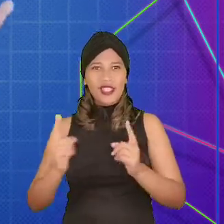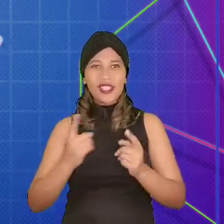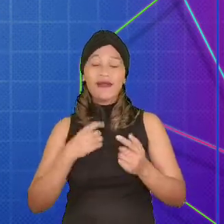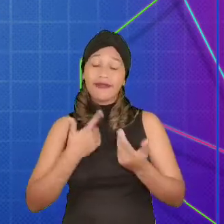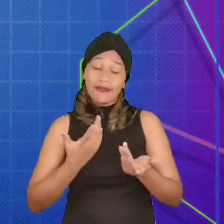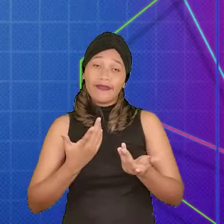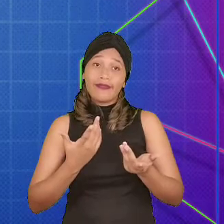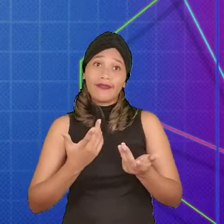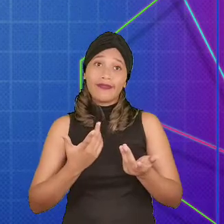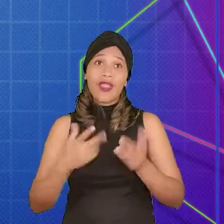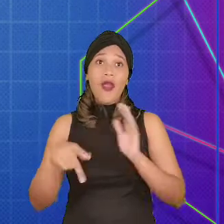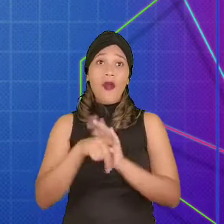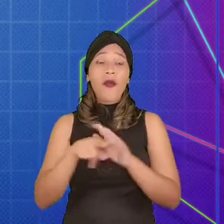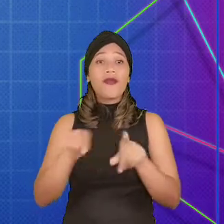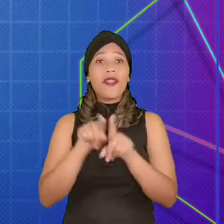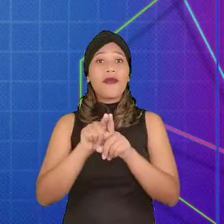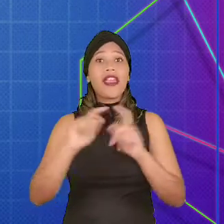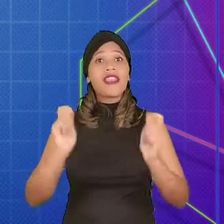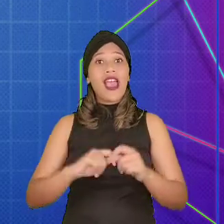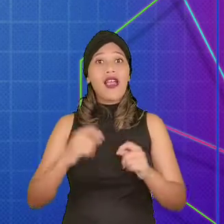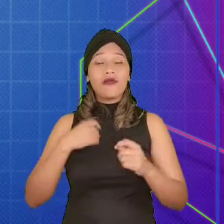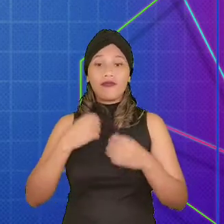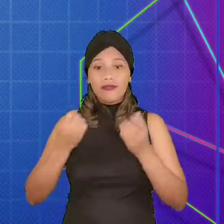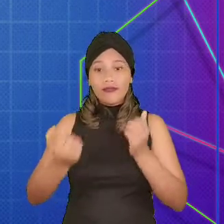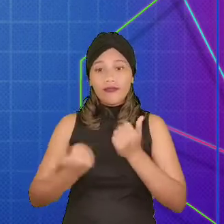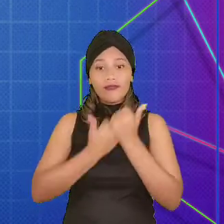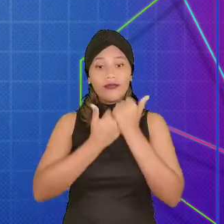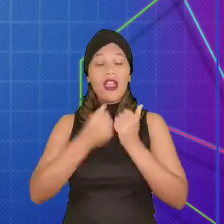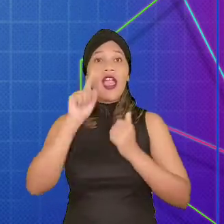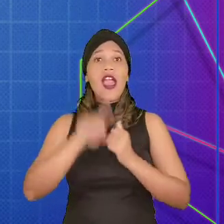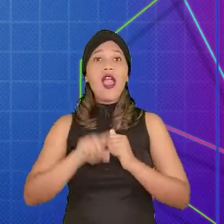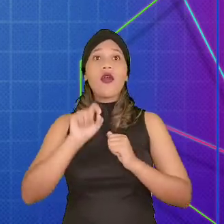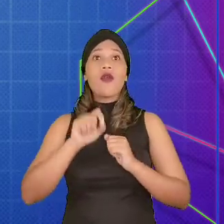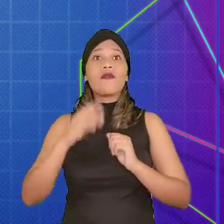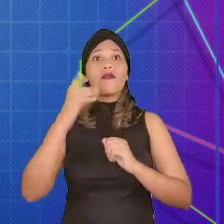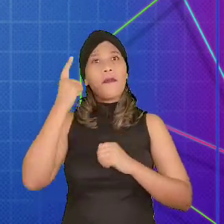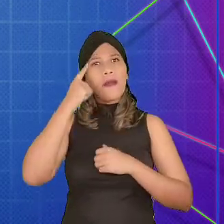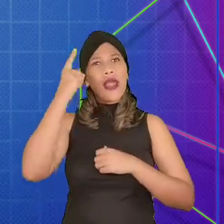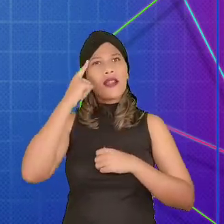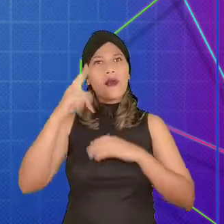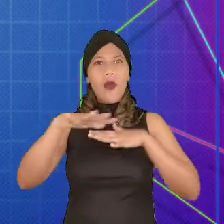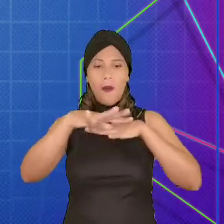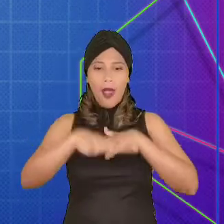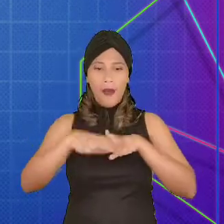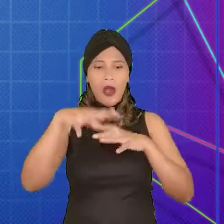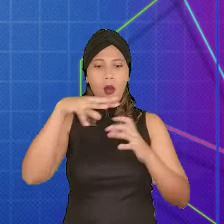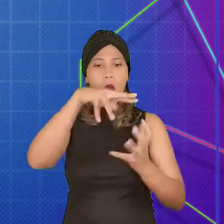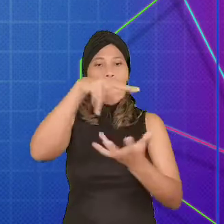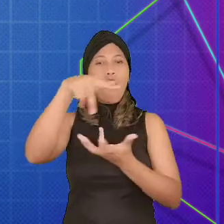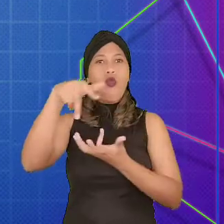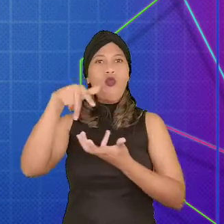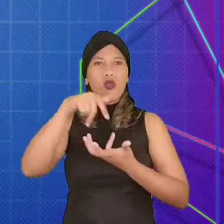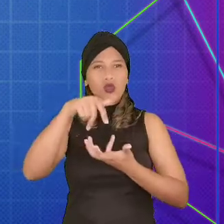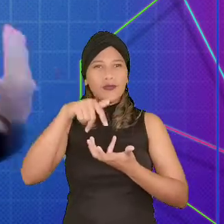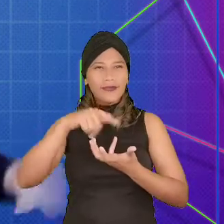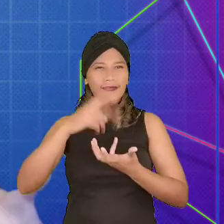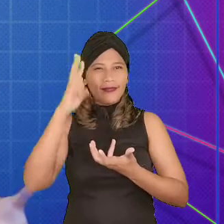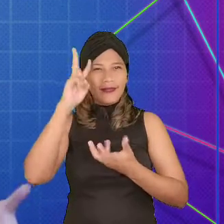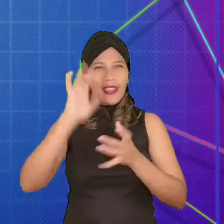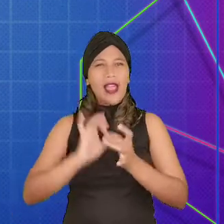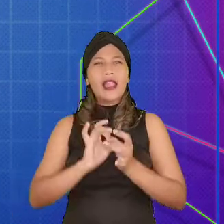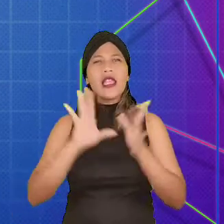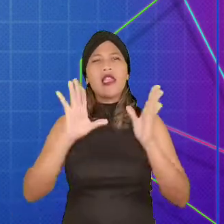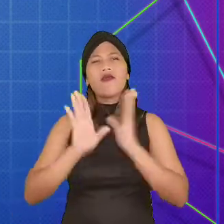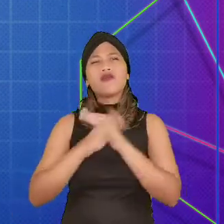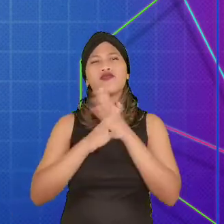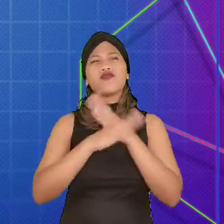também onde está em cima ou embaixo. Uma outra aplicação que esse plano cartesiano pode ter na construção de jogos é quando a gente pensa em um mapa de um mundo